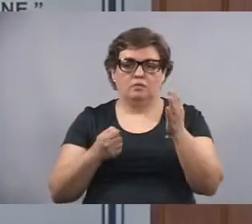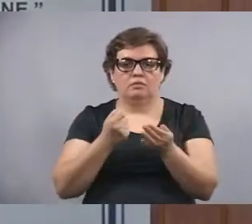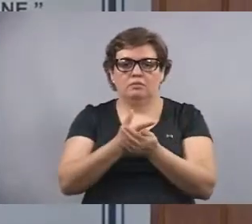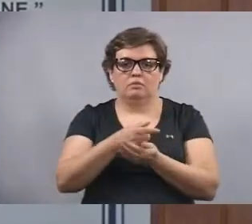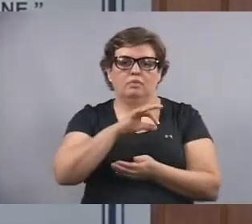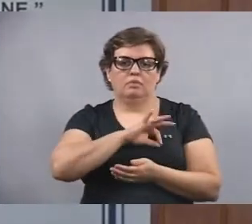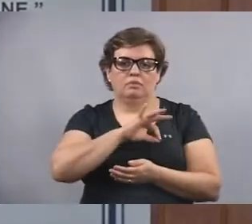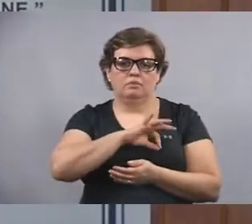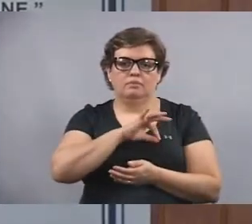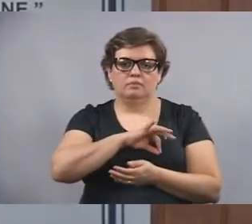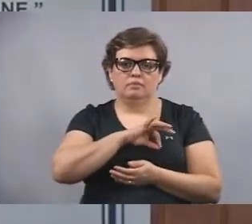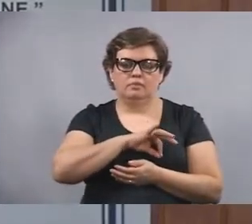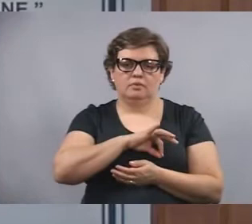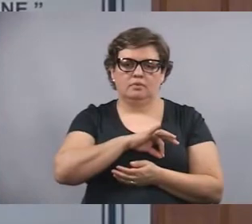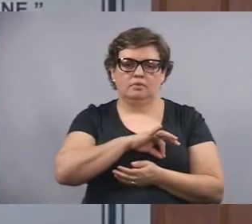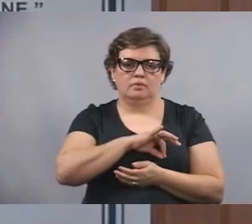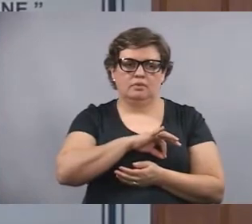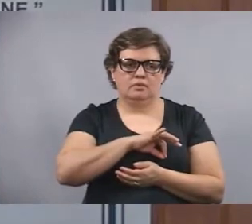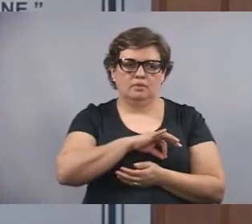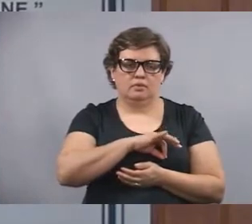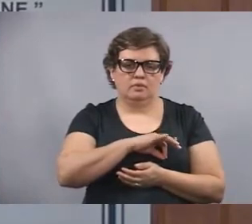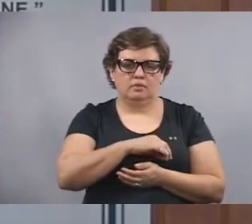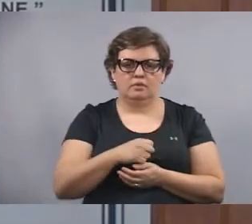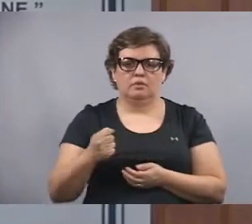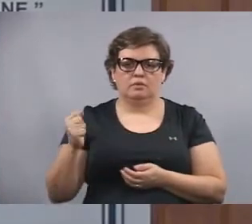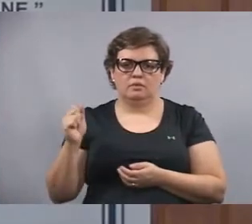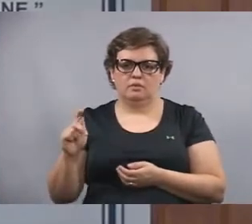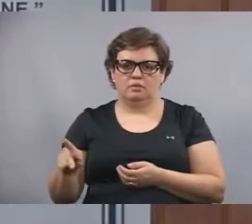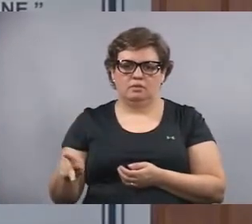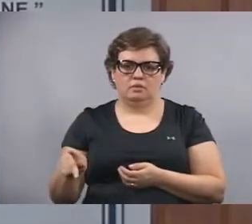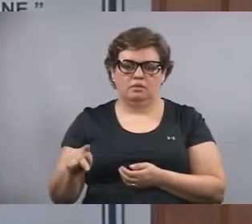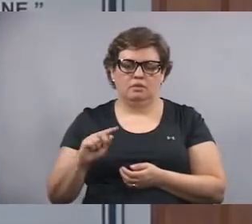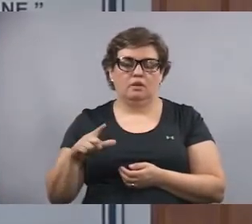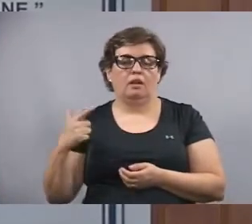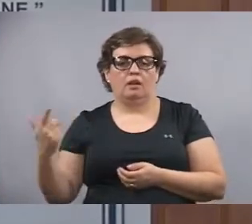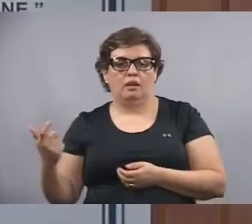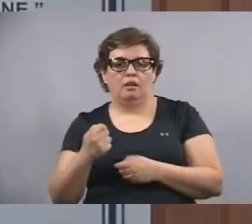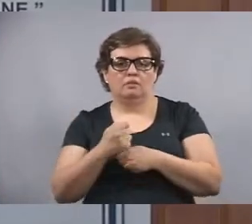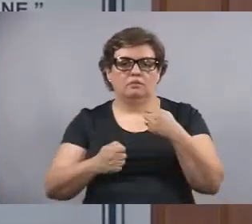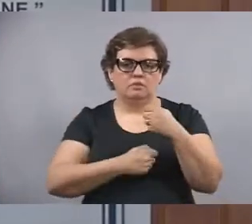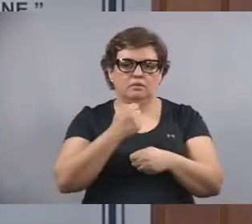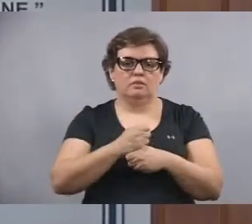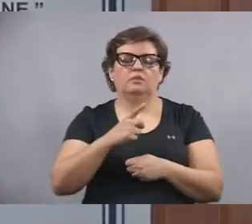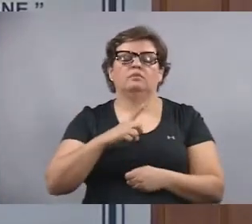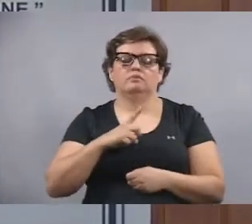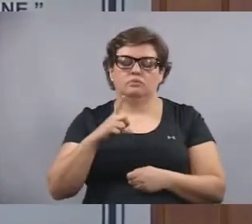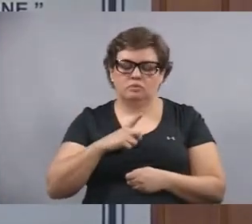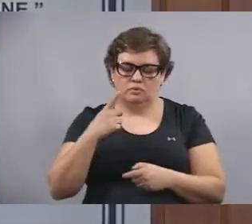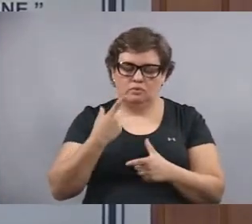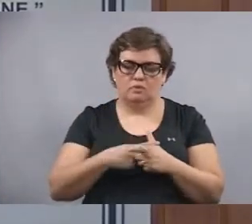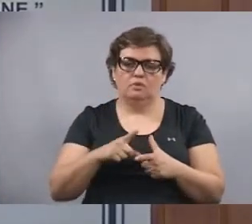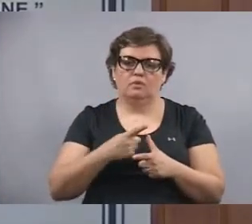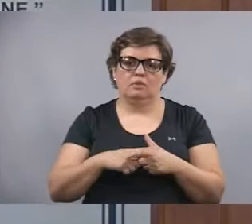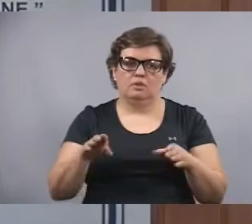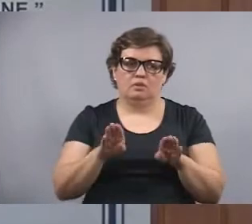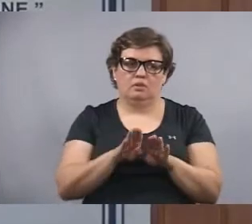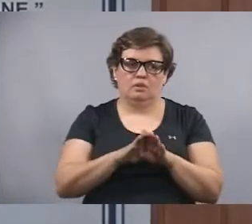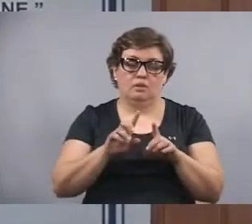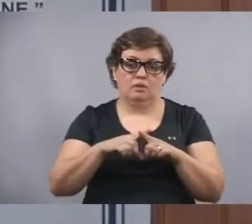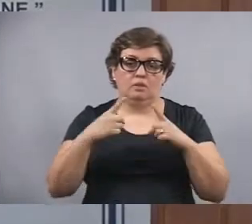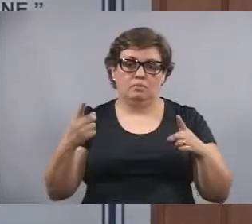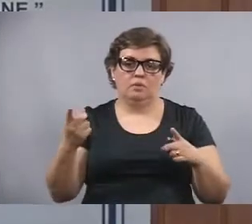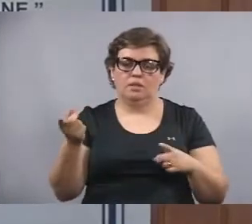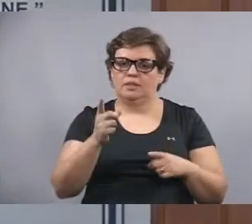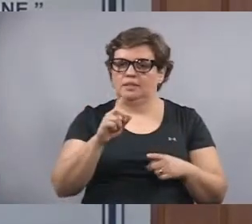dos aposentados. Sim, as outras administrações tiveram problemas, sim, mas não